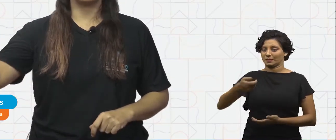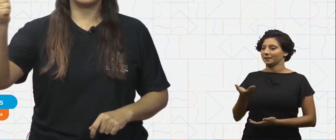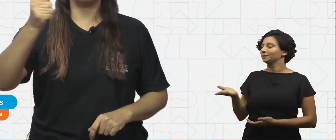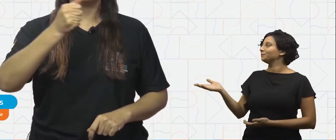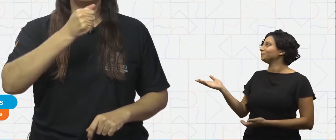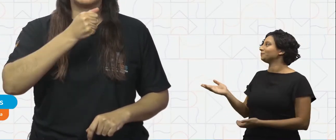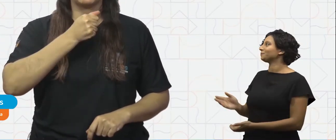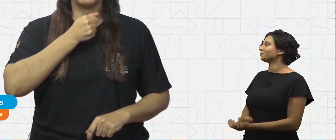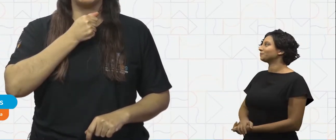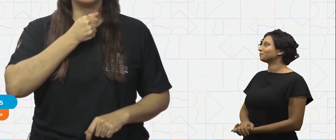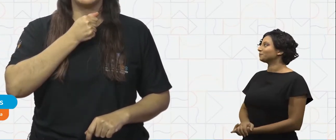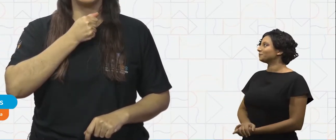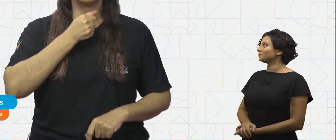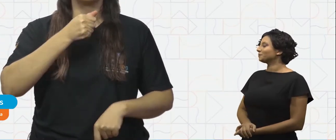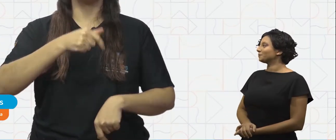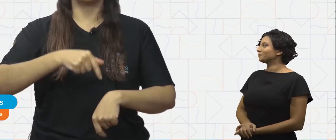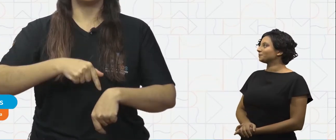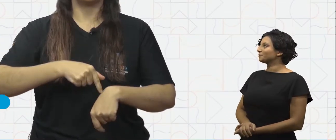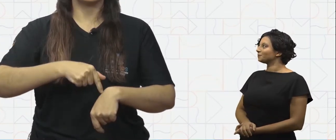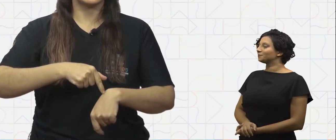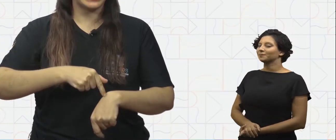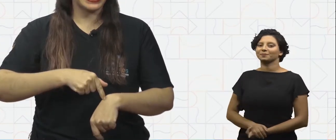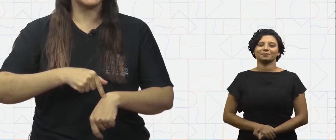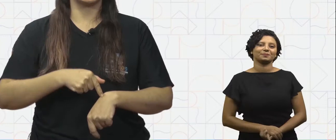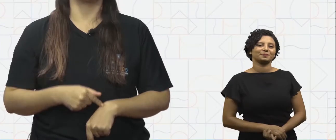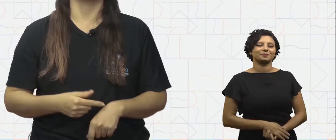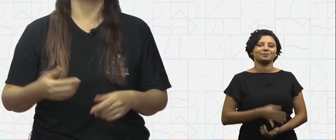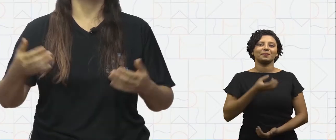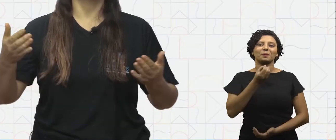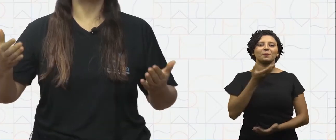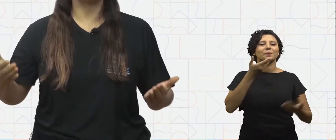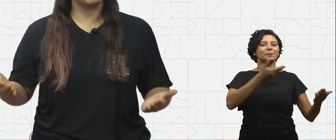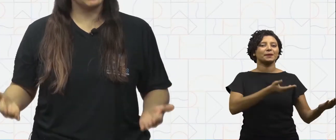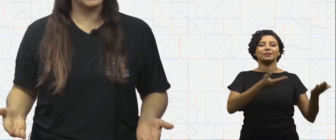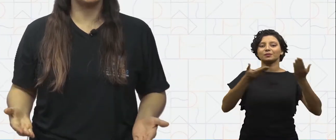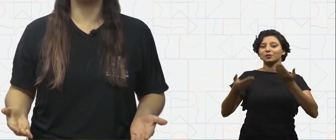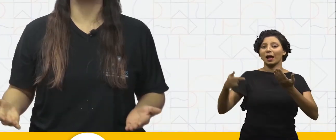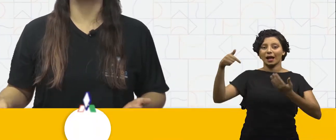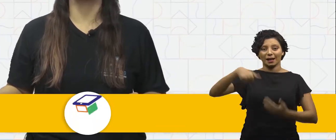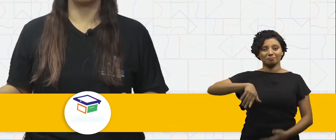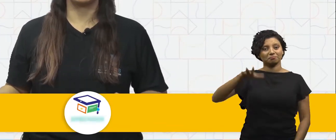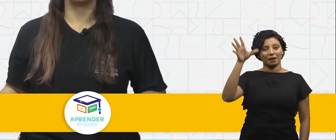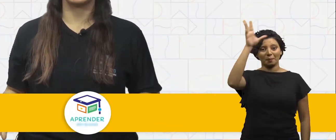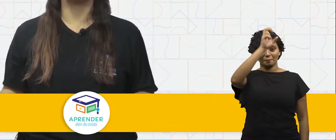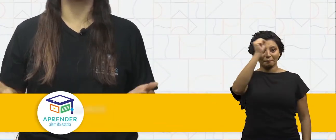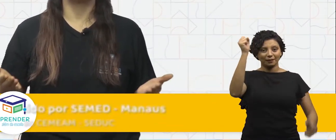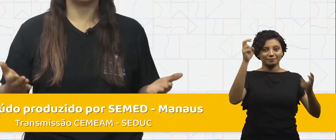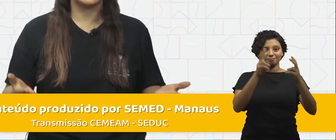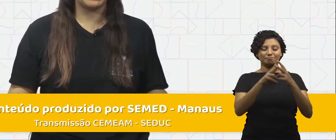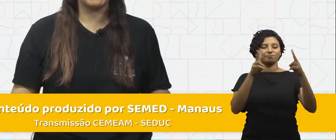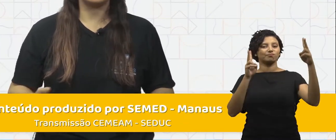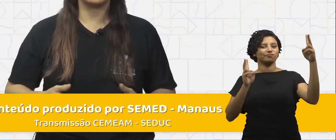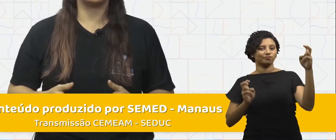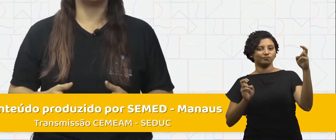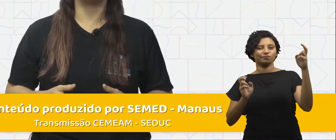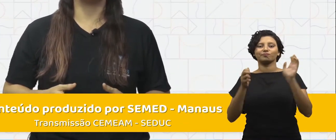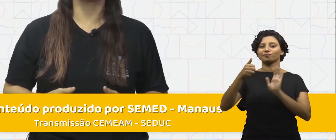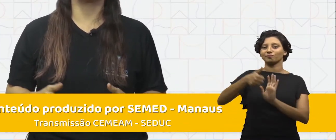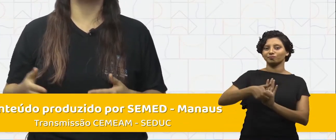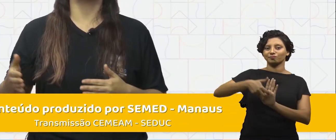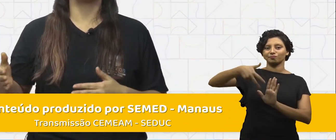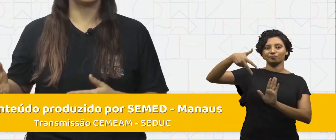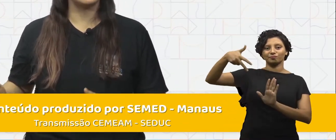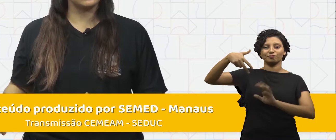Meu sinal na comunidade surda é este aqui. Seja muito bem-vinda ao projeto Aprender